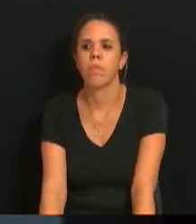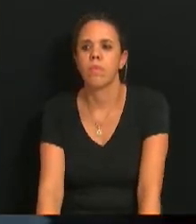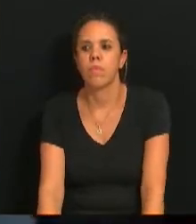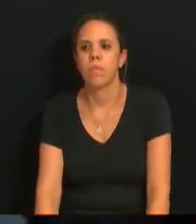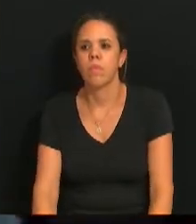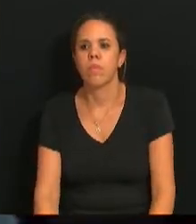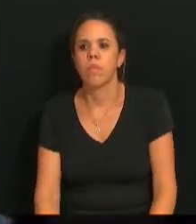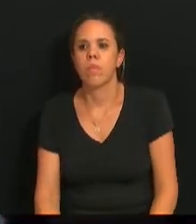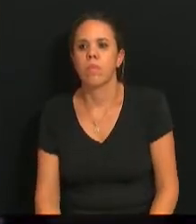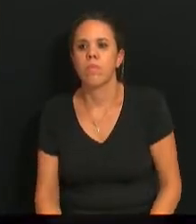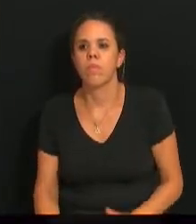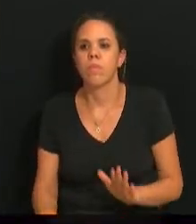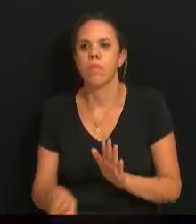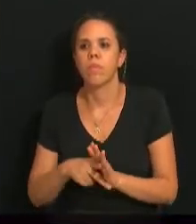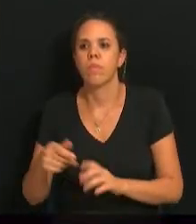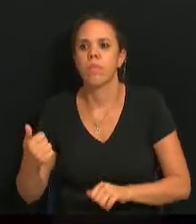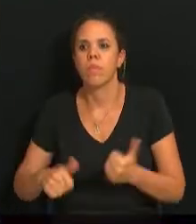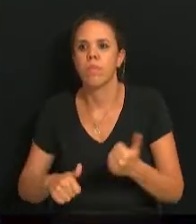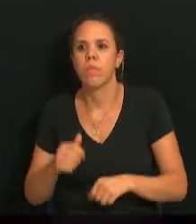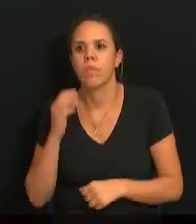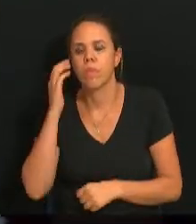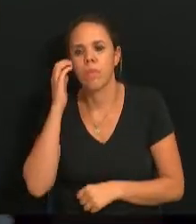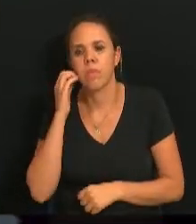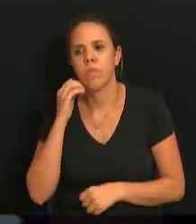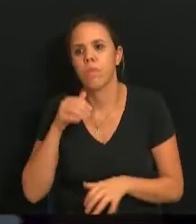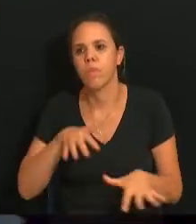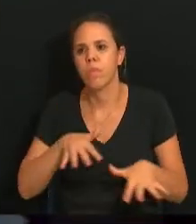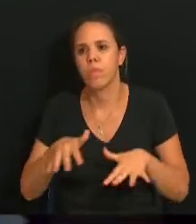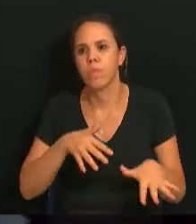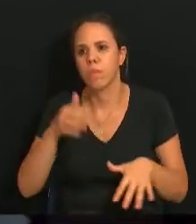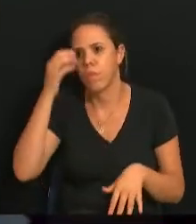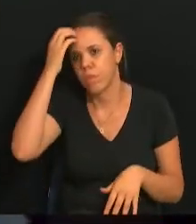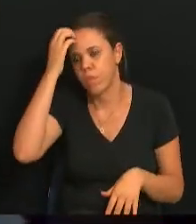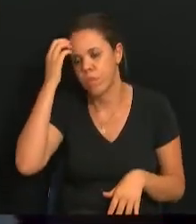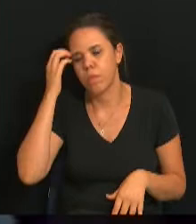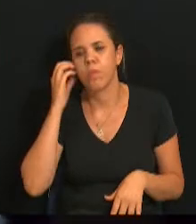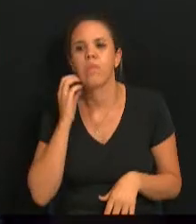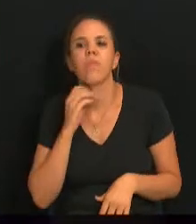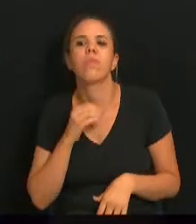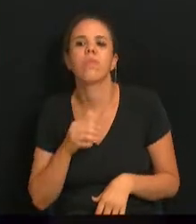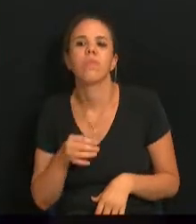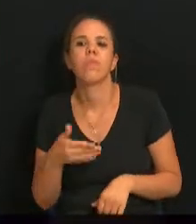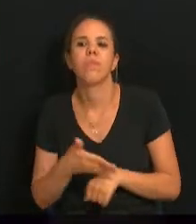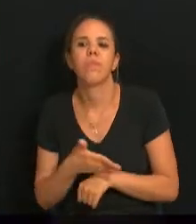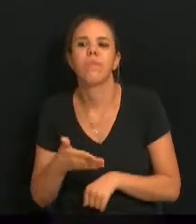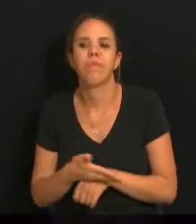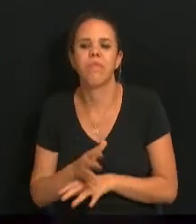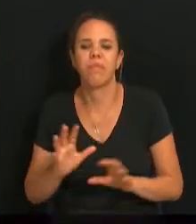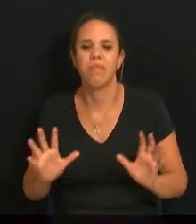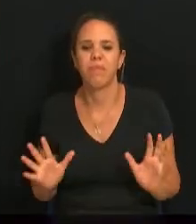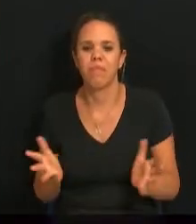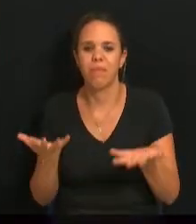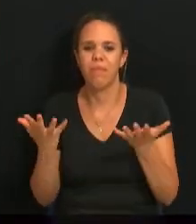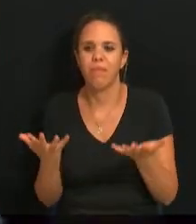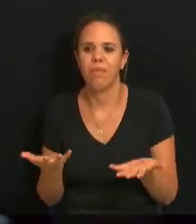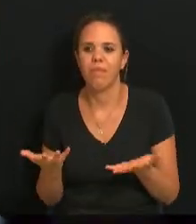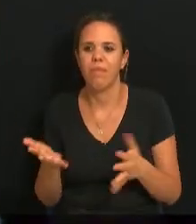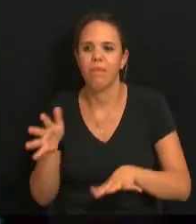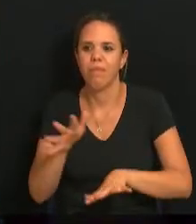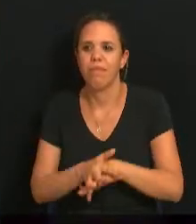de avaliação ou de mobilização da comunidade para eventuais participação em festas, mas uma inclusão